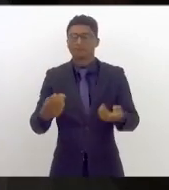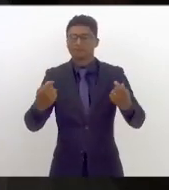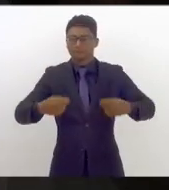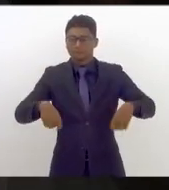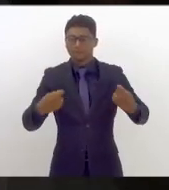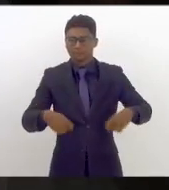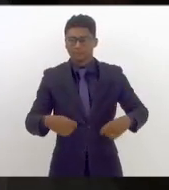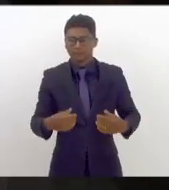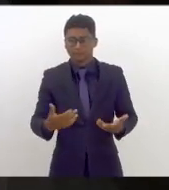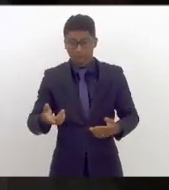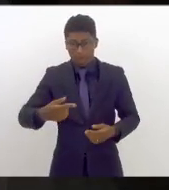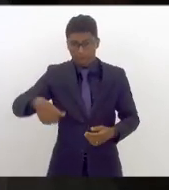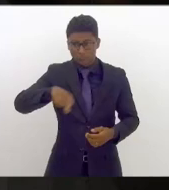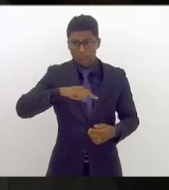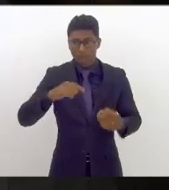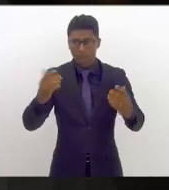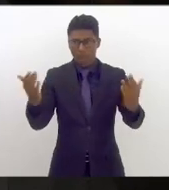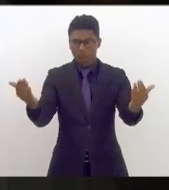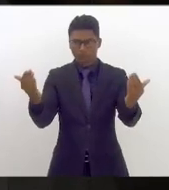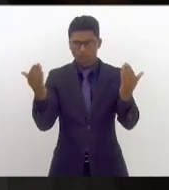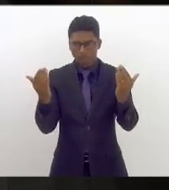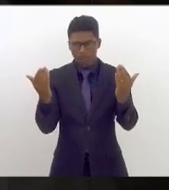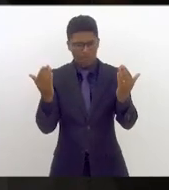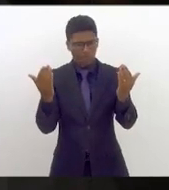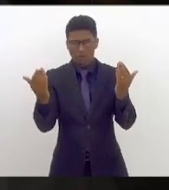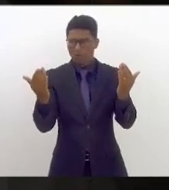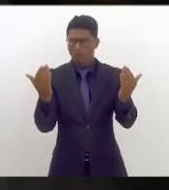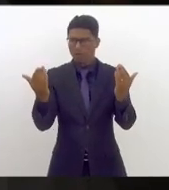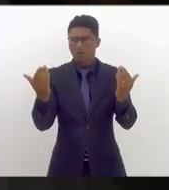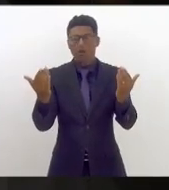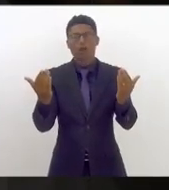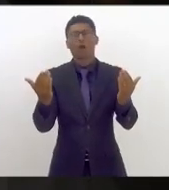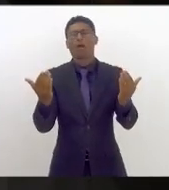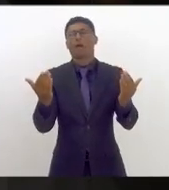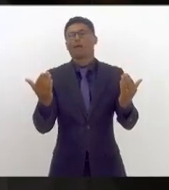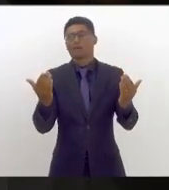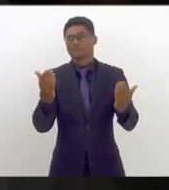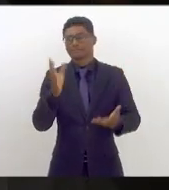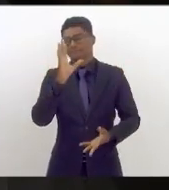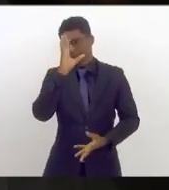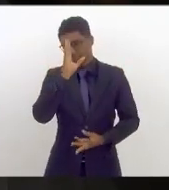gente vai verificar que uma parcela significativa